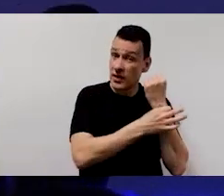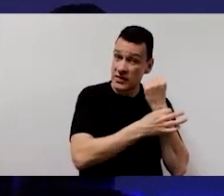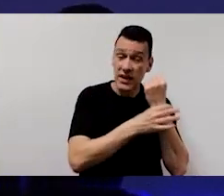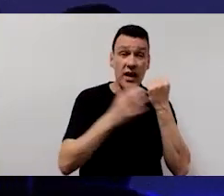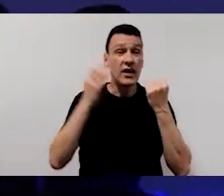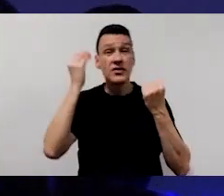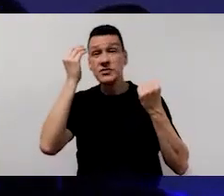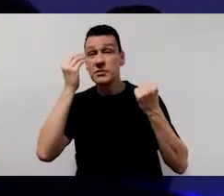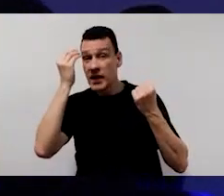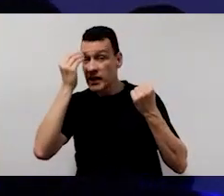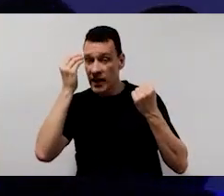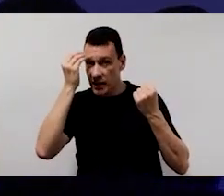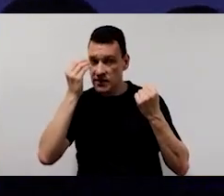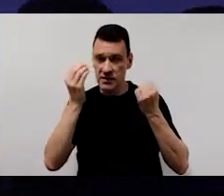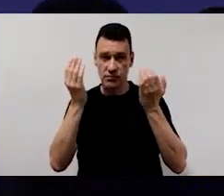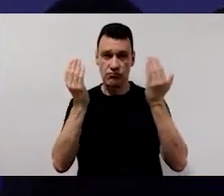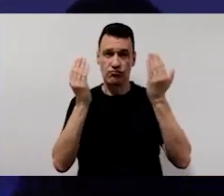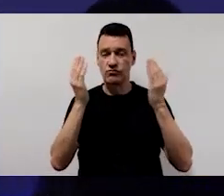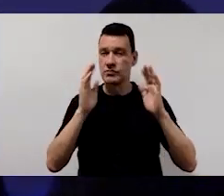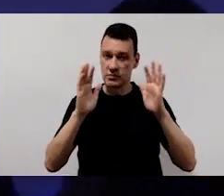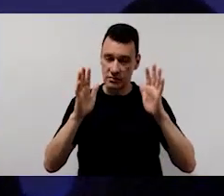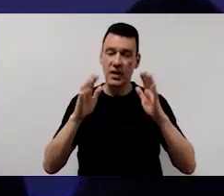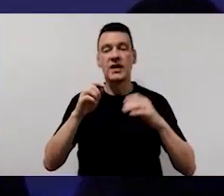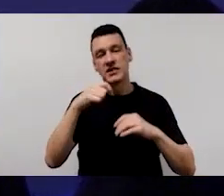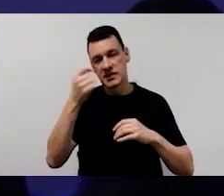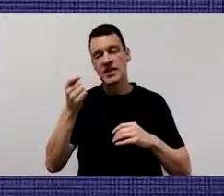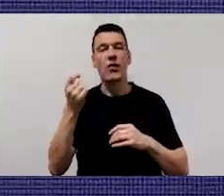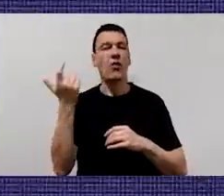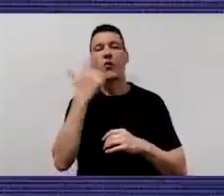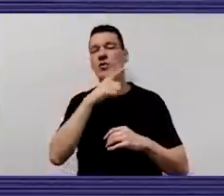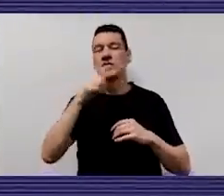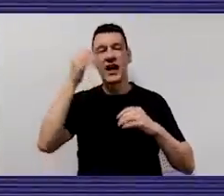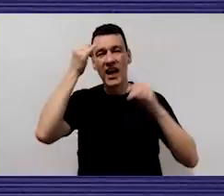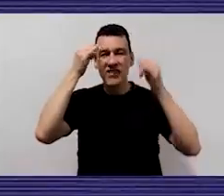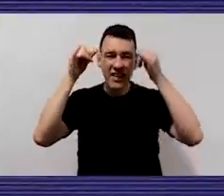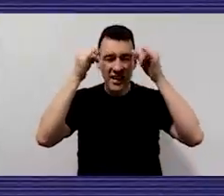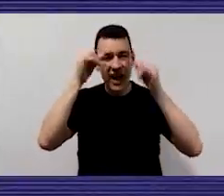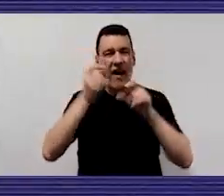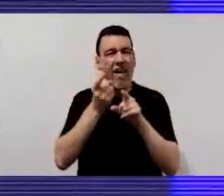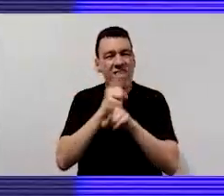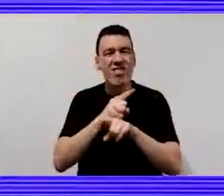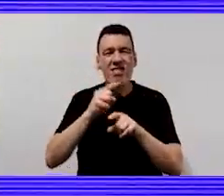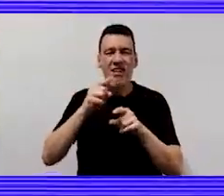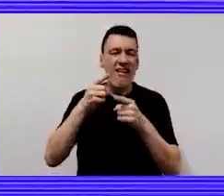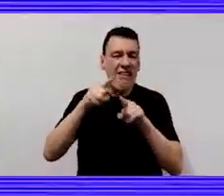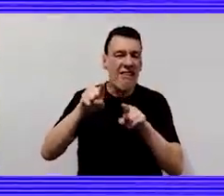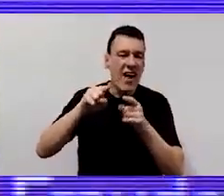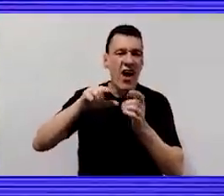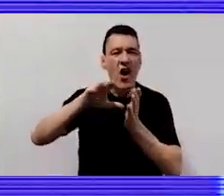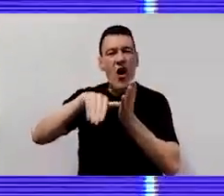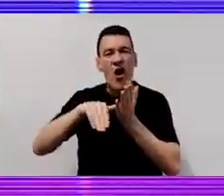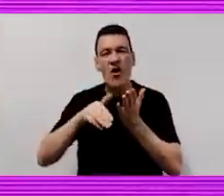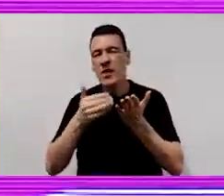boa estratégia de autenticação e prevenção na fraude é encontrar o equilíbrio entre esses dois.